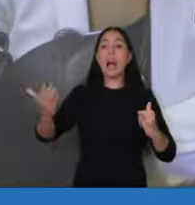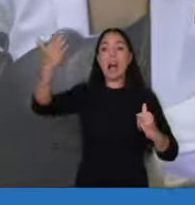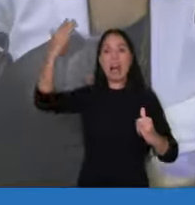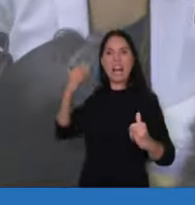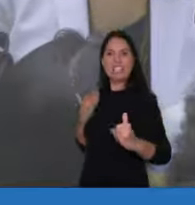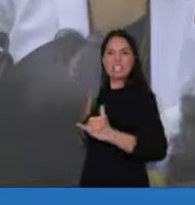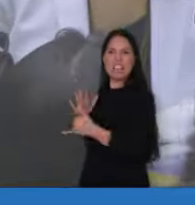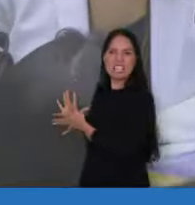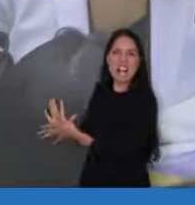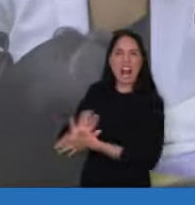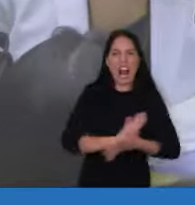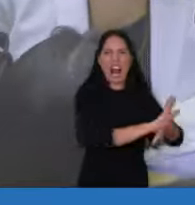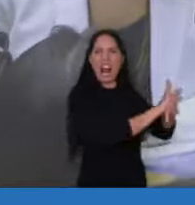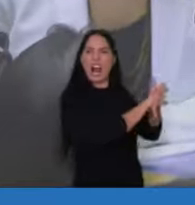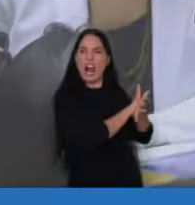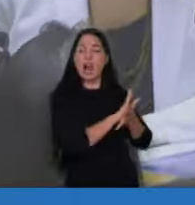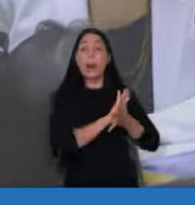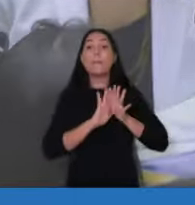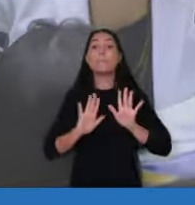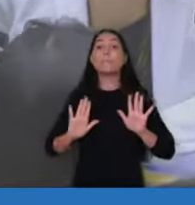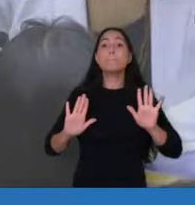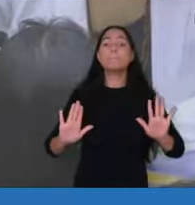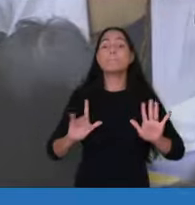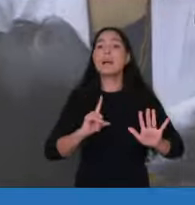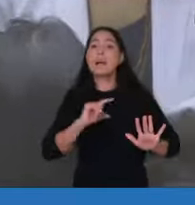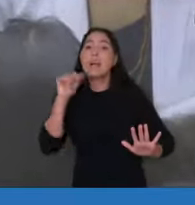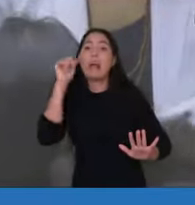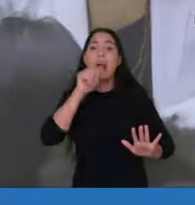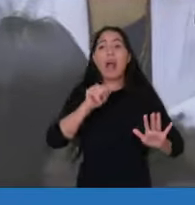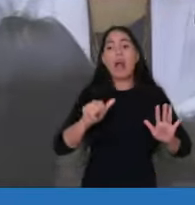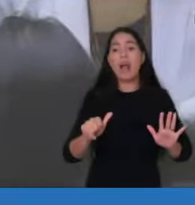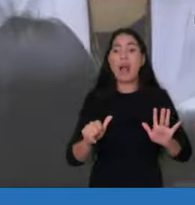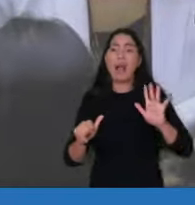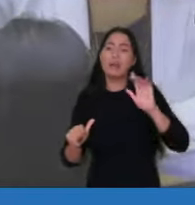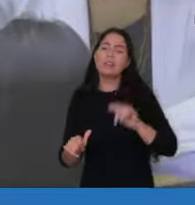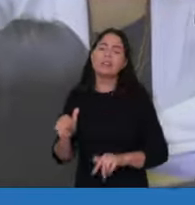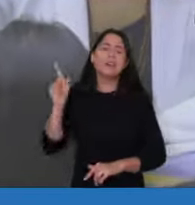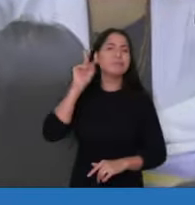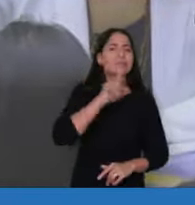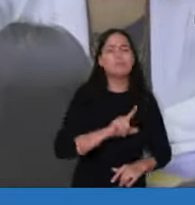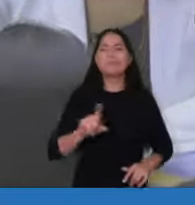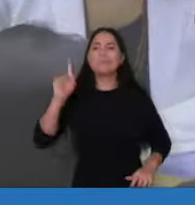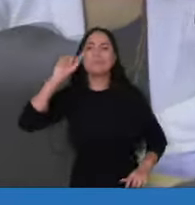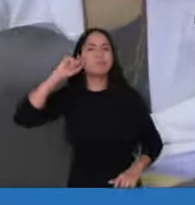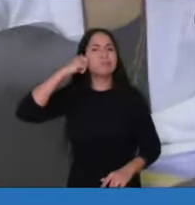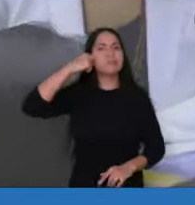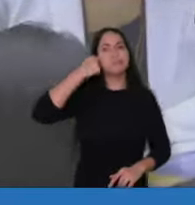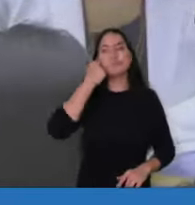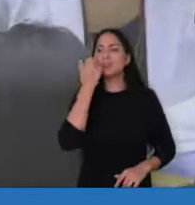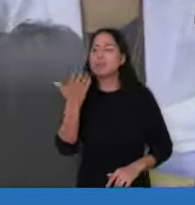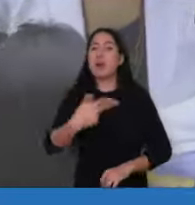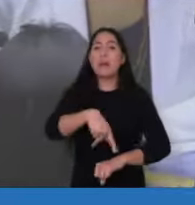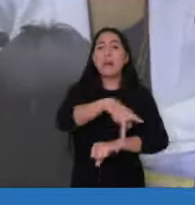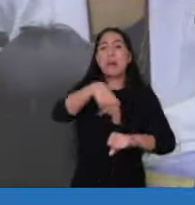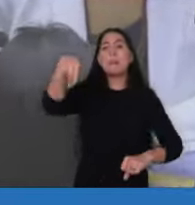Mulheres, tamoios, mulatos, eu quero um país que não tá no retrato.